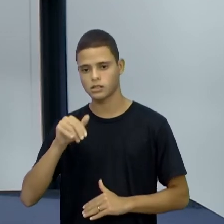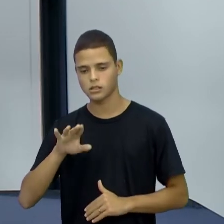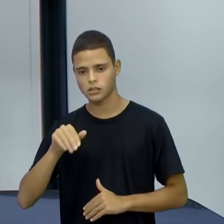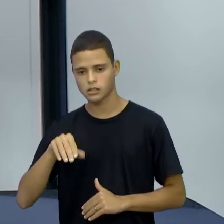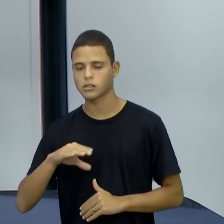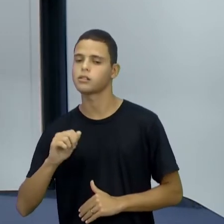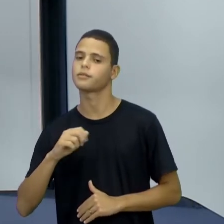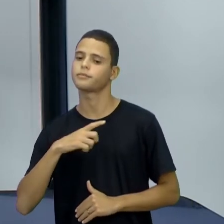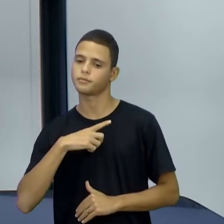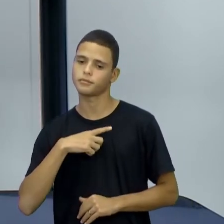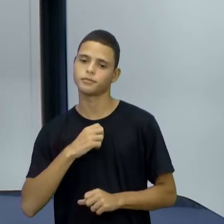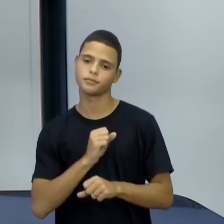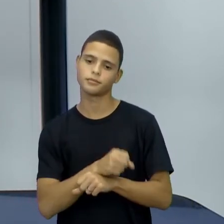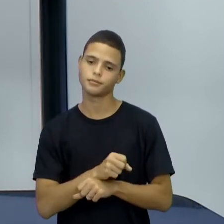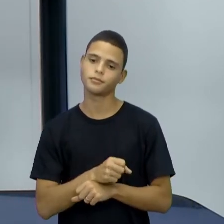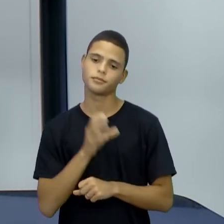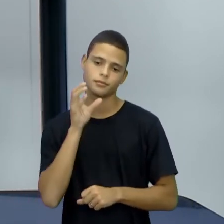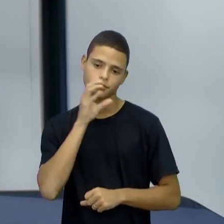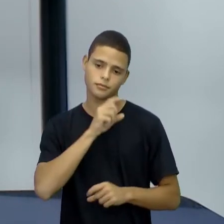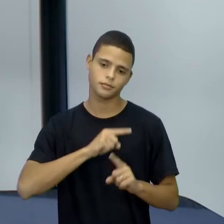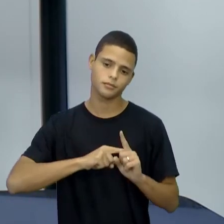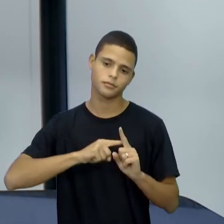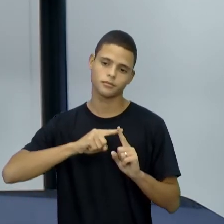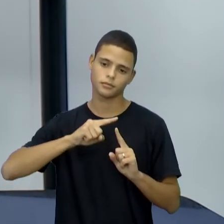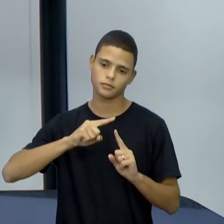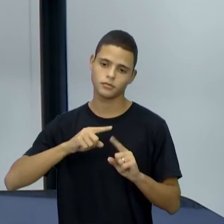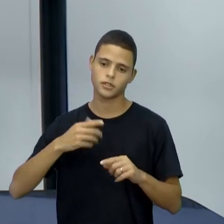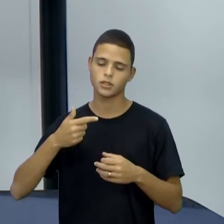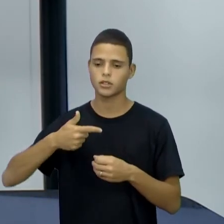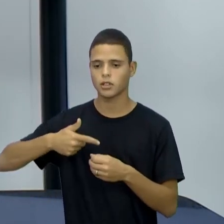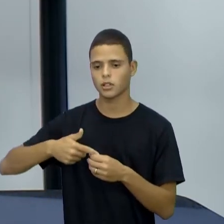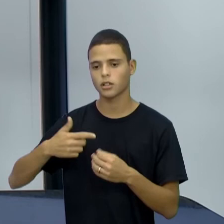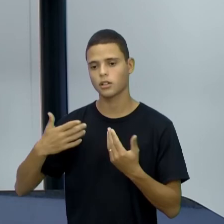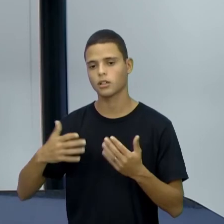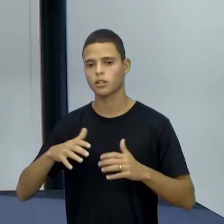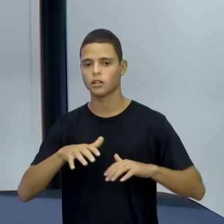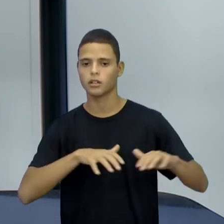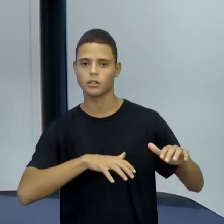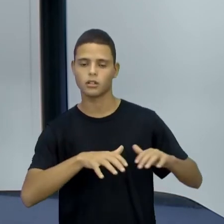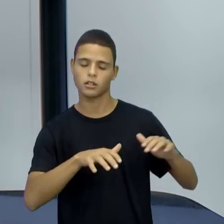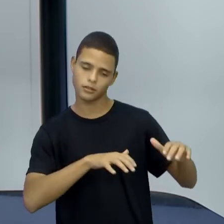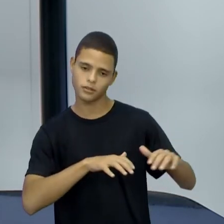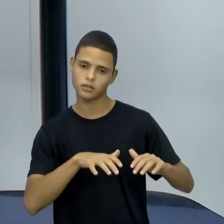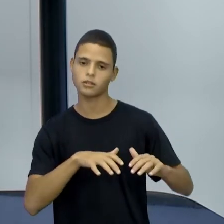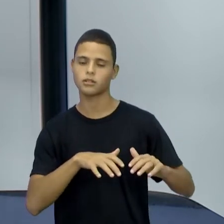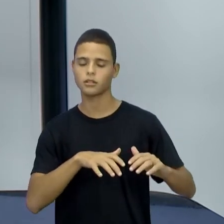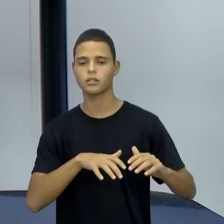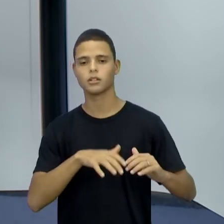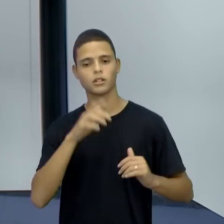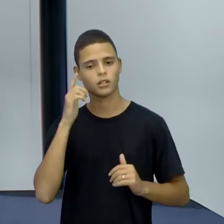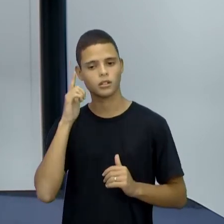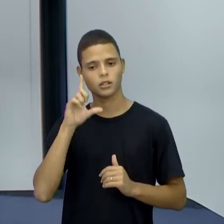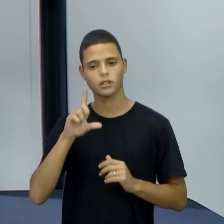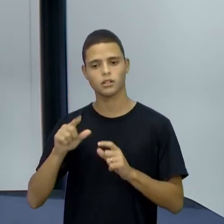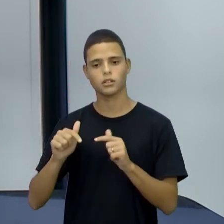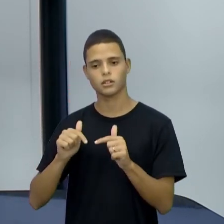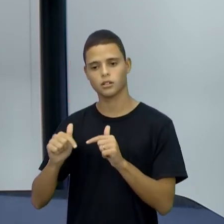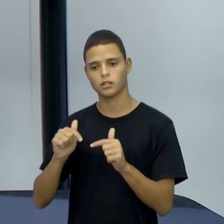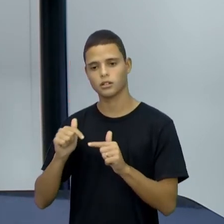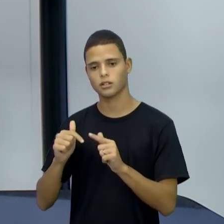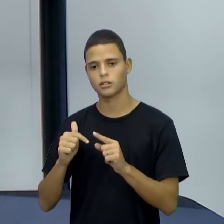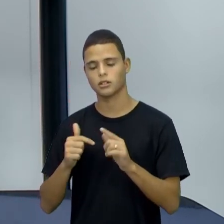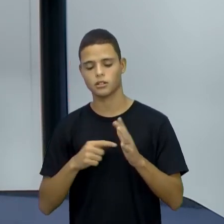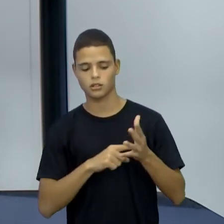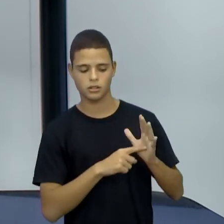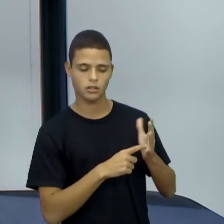termoelétricas, normalmente, ela precisa de um combustível ou é a movimentação do calor aí, fazendo o trabalho, né? Girando